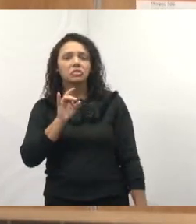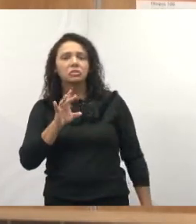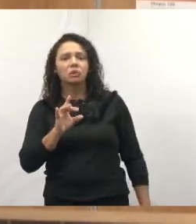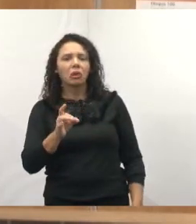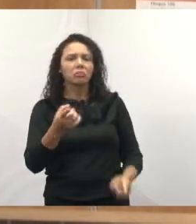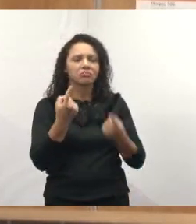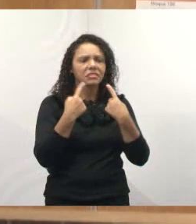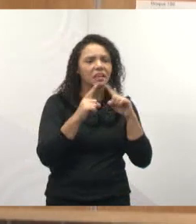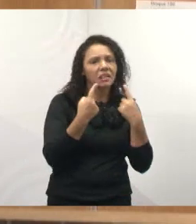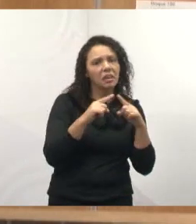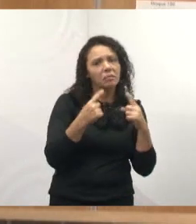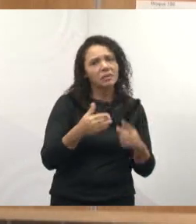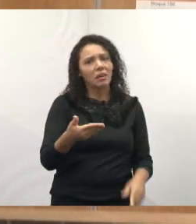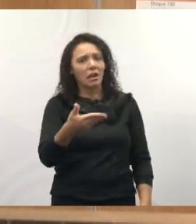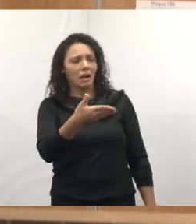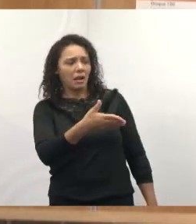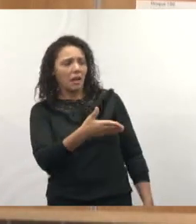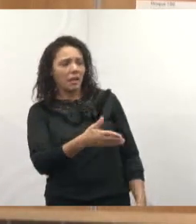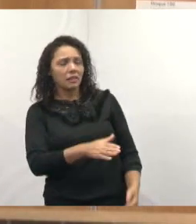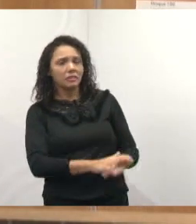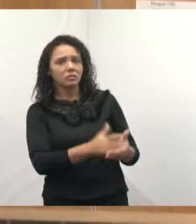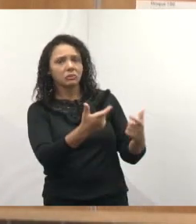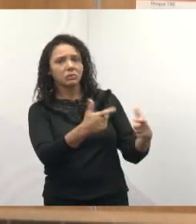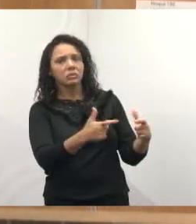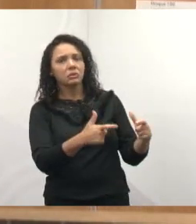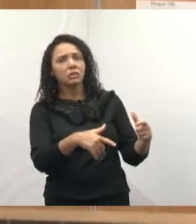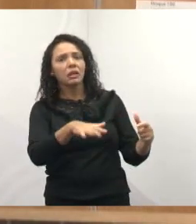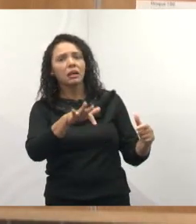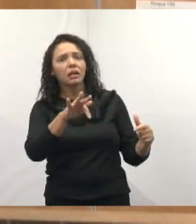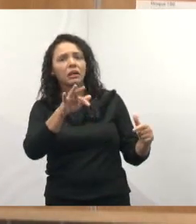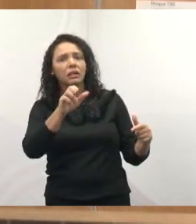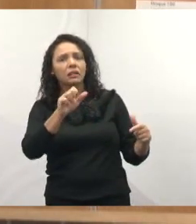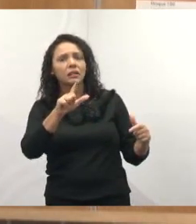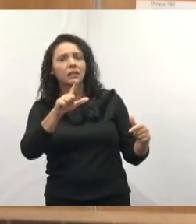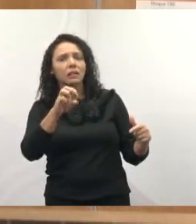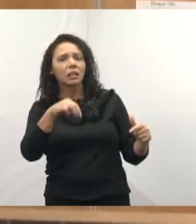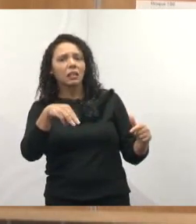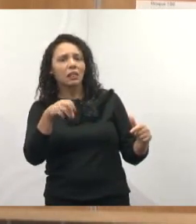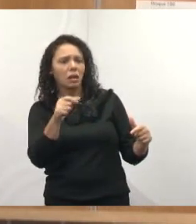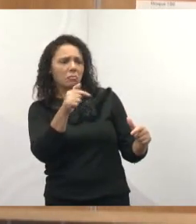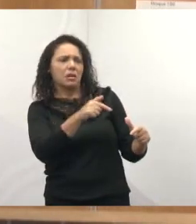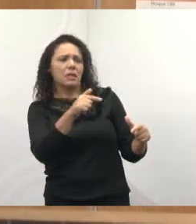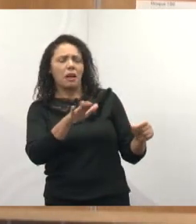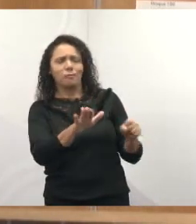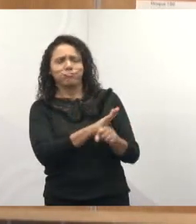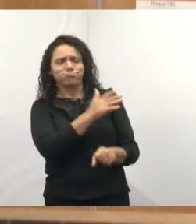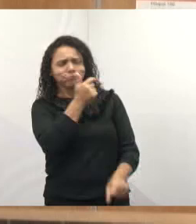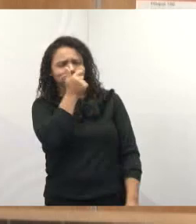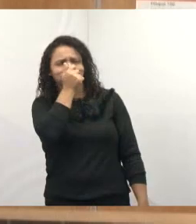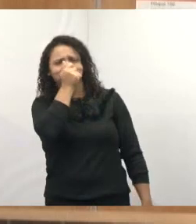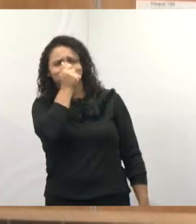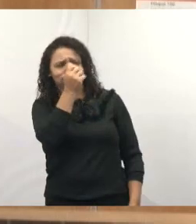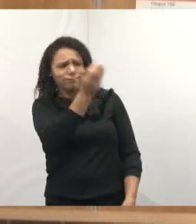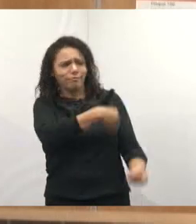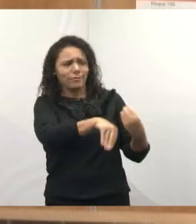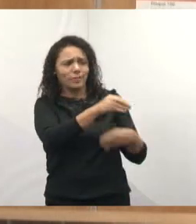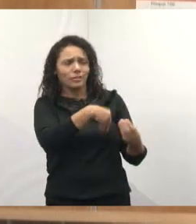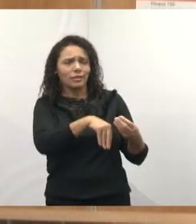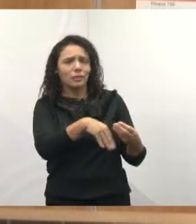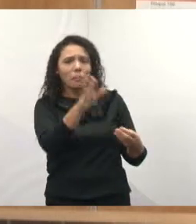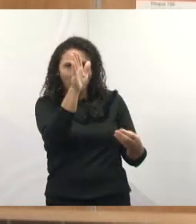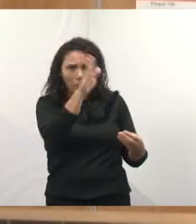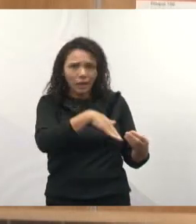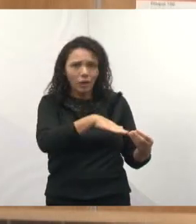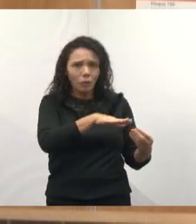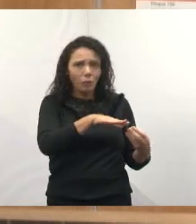lotado, que tem criança misturada com adulto, que tem... Só o mal é espalhado. Então, por isso que eu subi nessa tribuna hoje. O meu tempo está acabando,